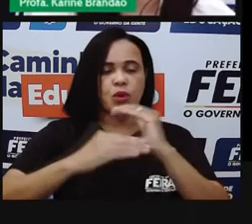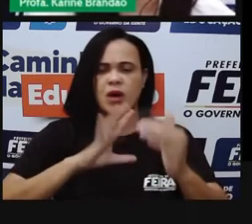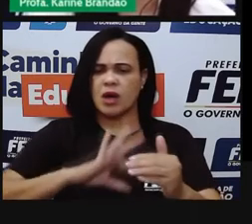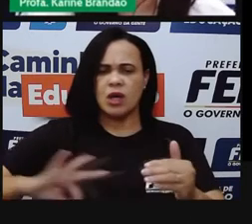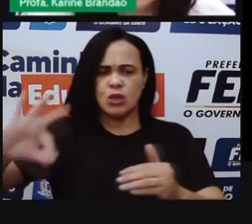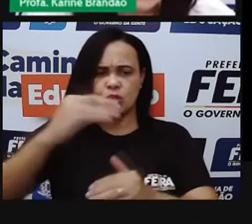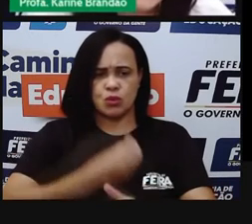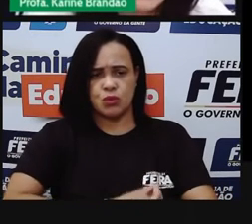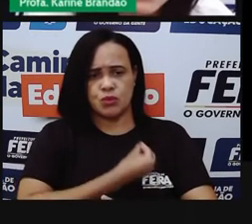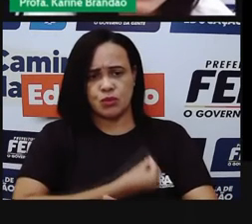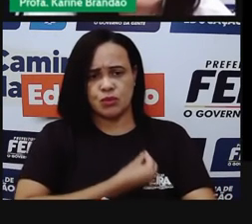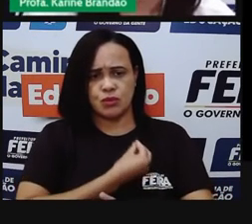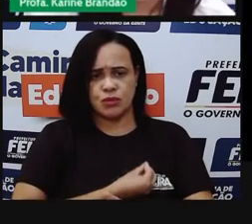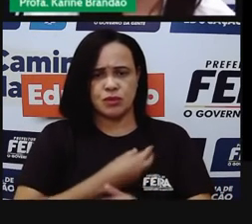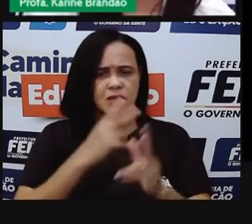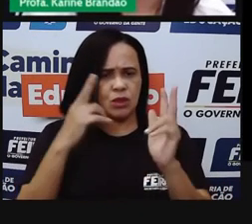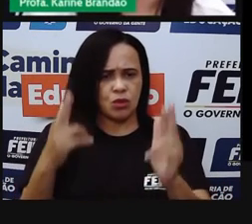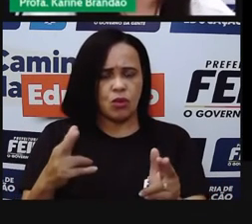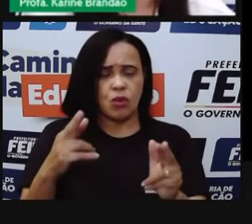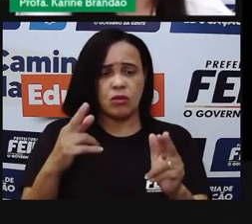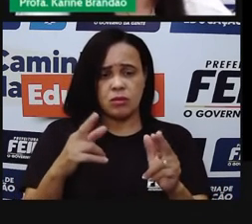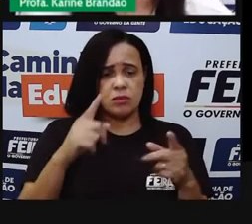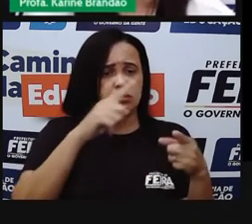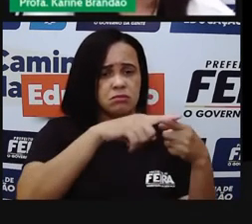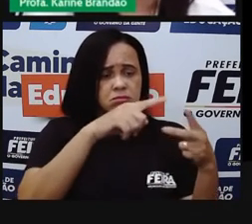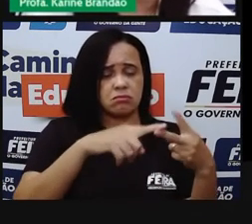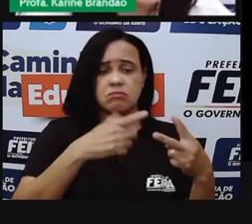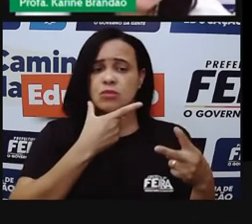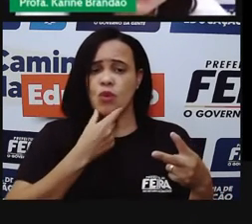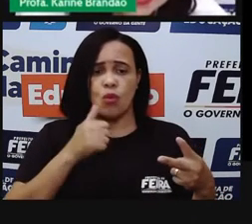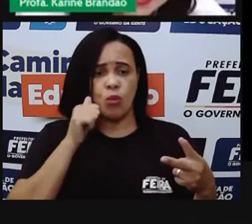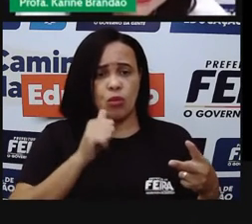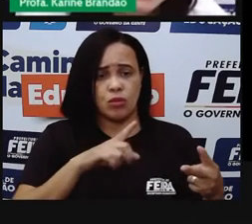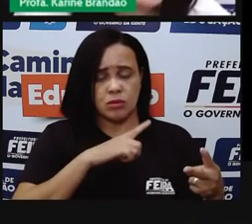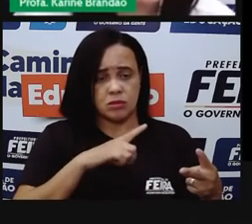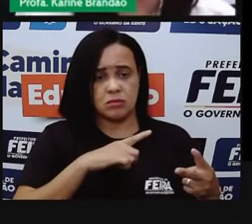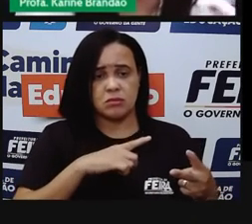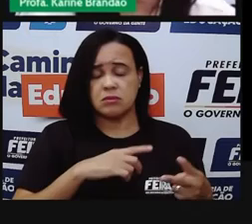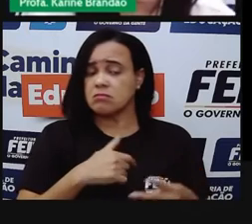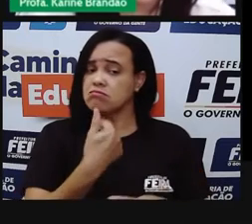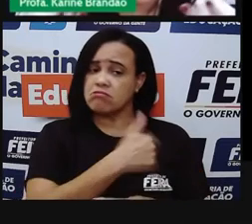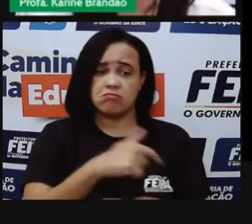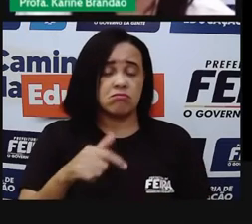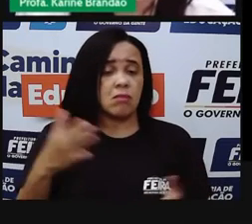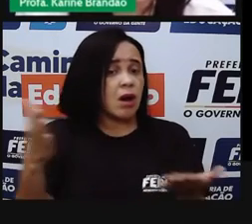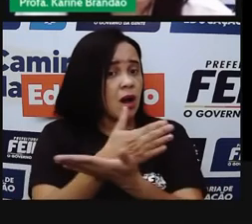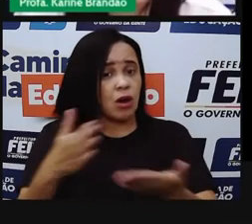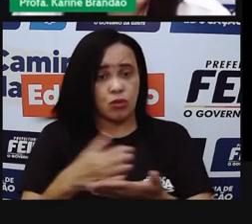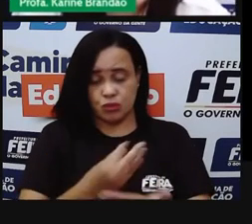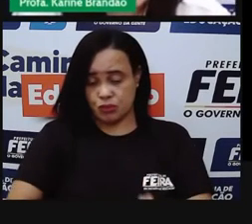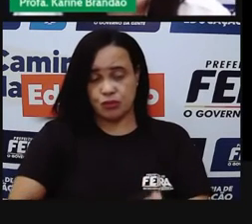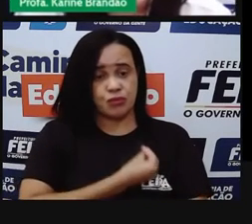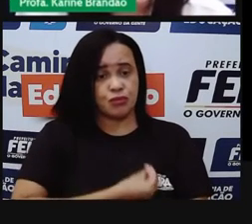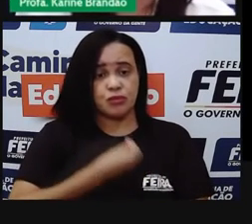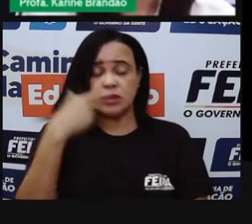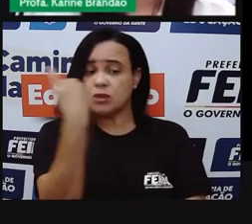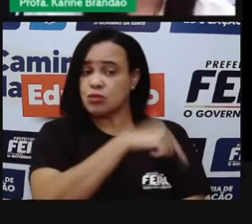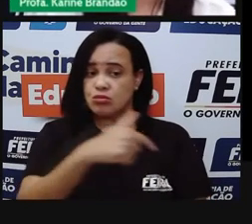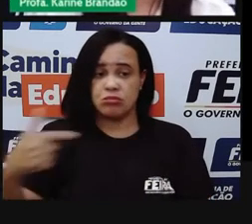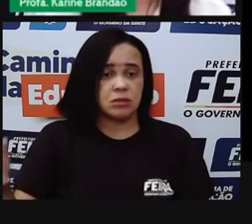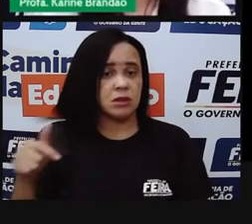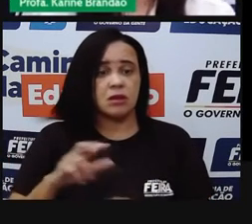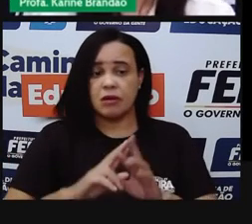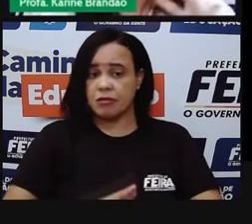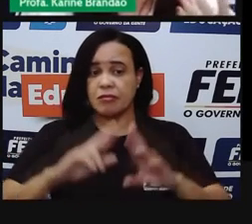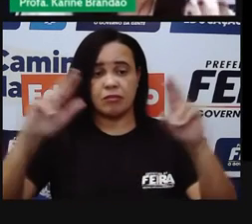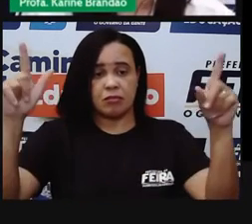a reprodução com gametas, né? Vão ter seres vivos que não têm gametas, não se reproduzem através do gameta, né?